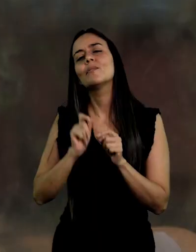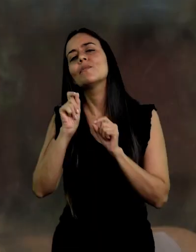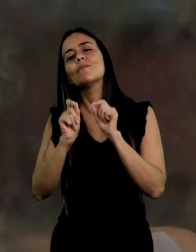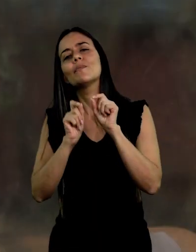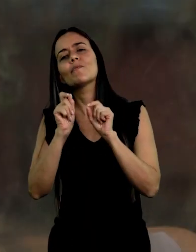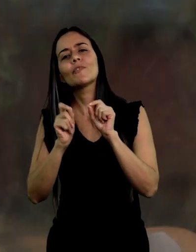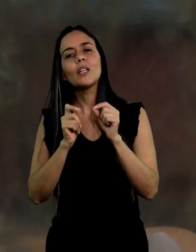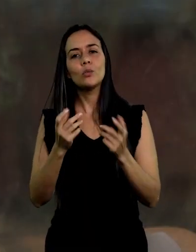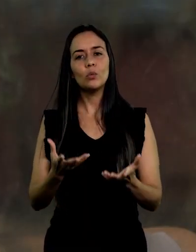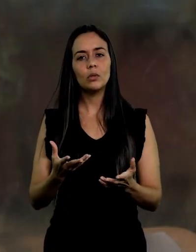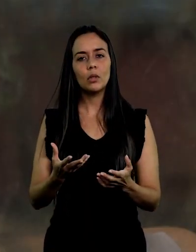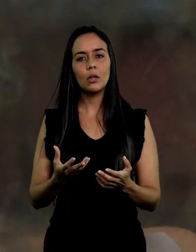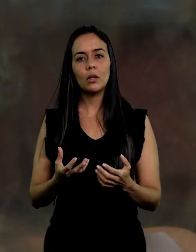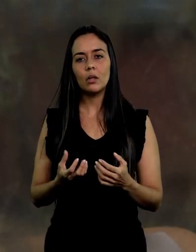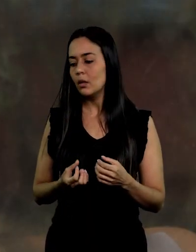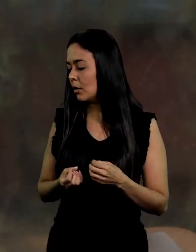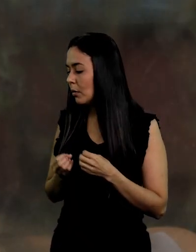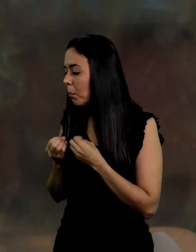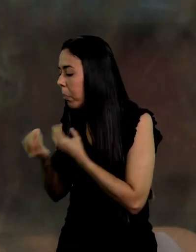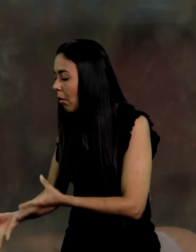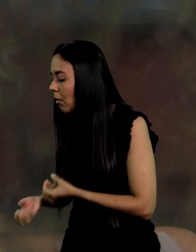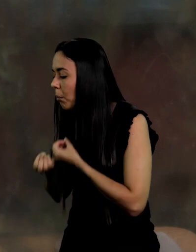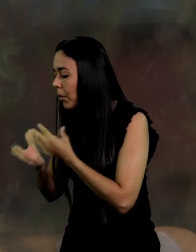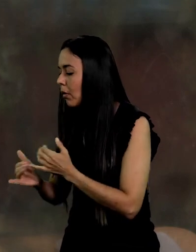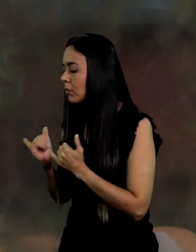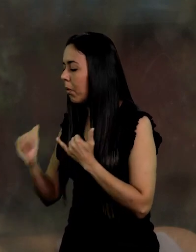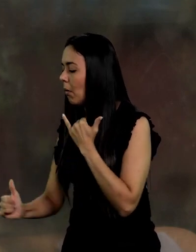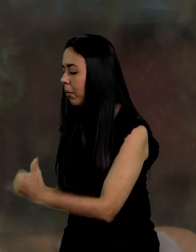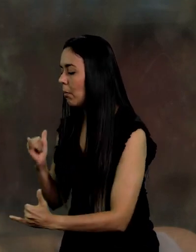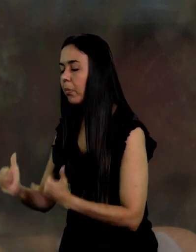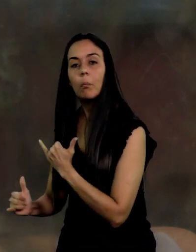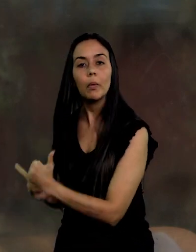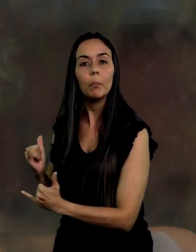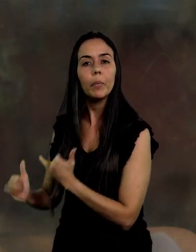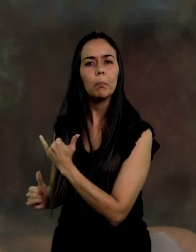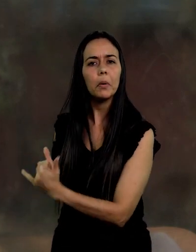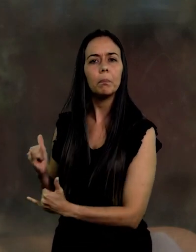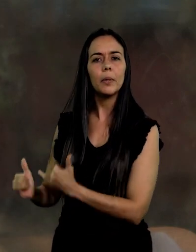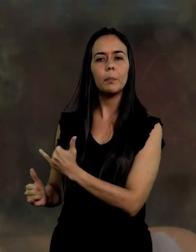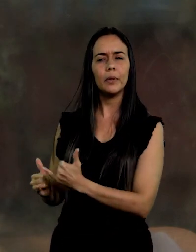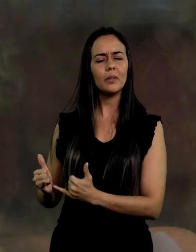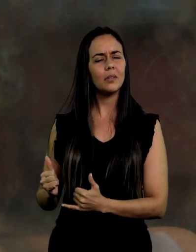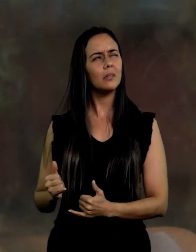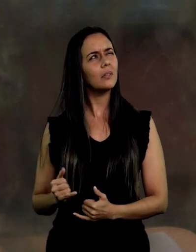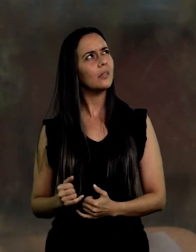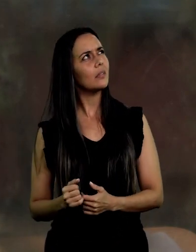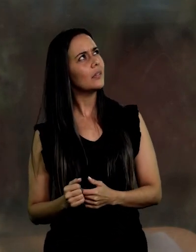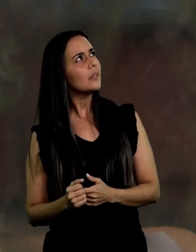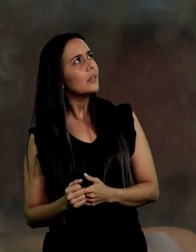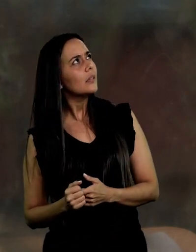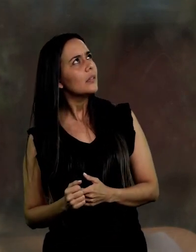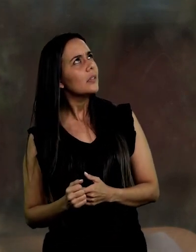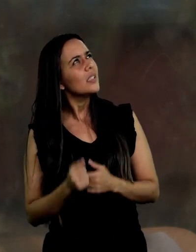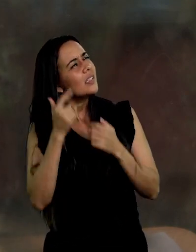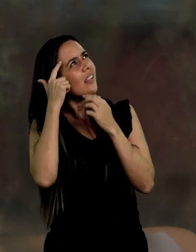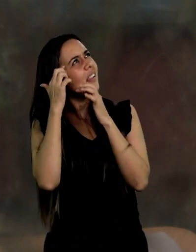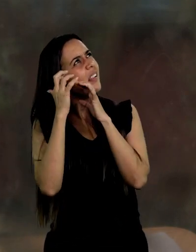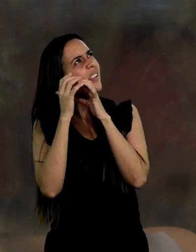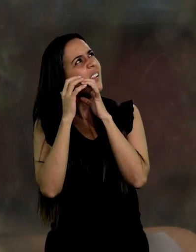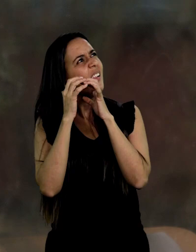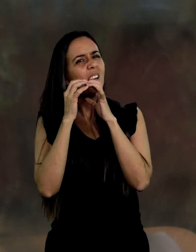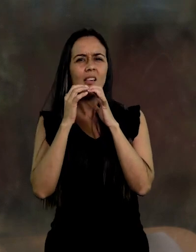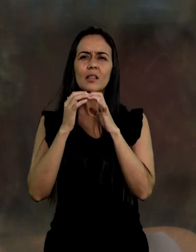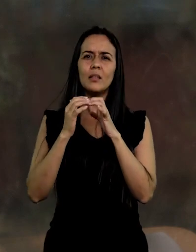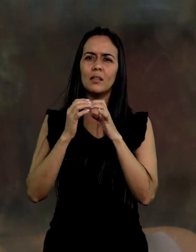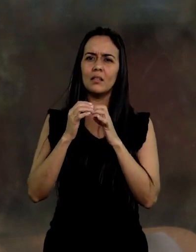né, que incide no corpo, no psiquismo, demora bastante. A gente talvez já pudesse